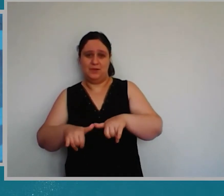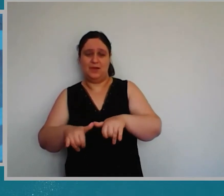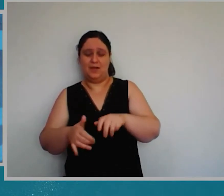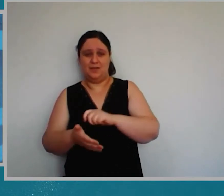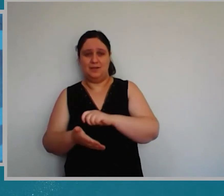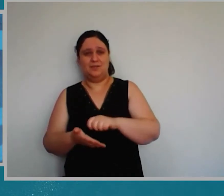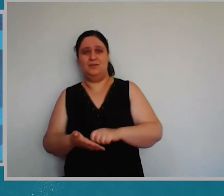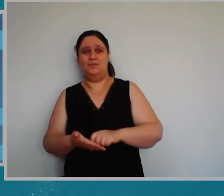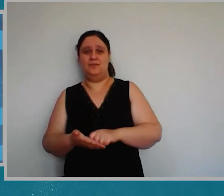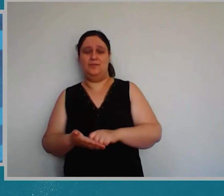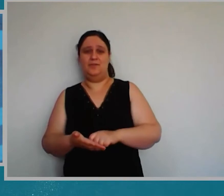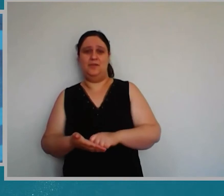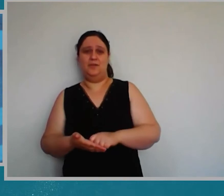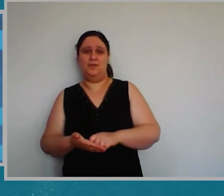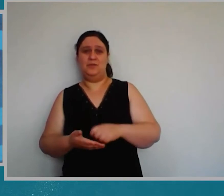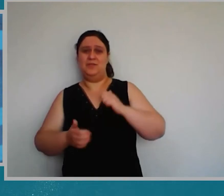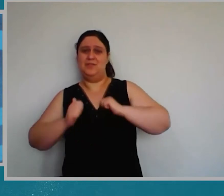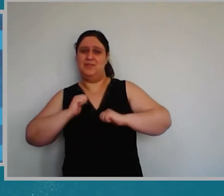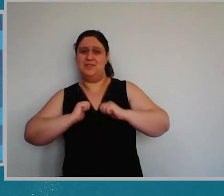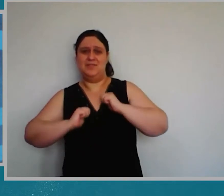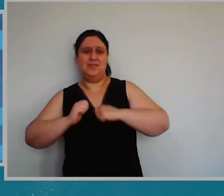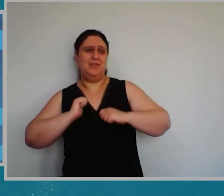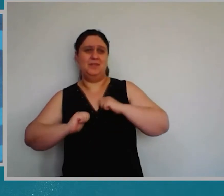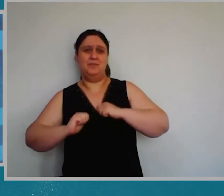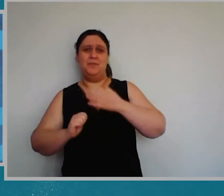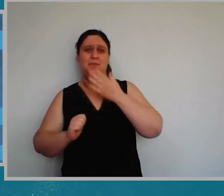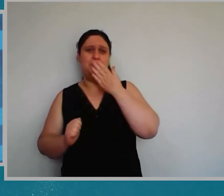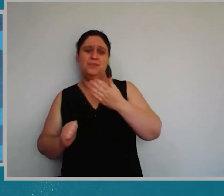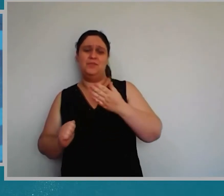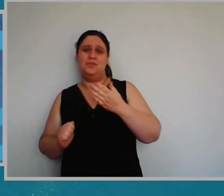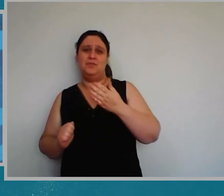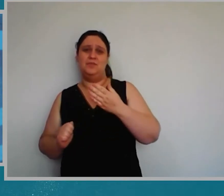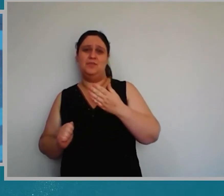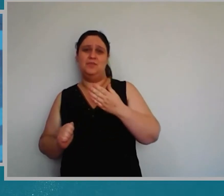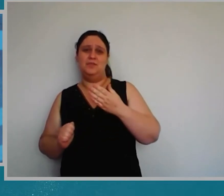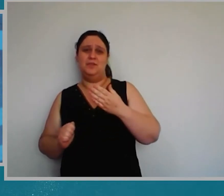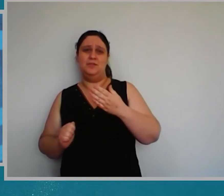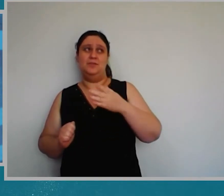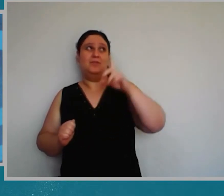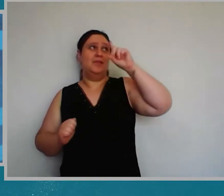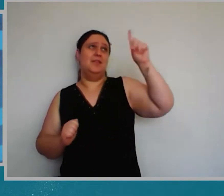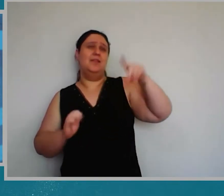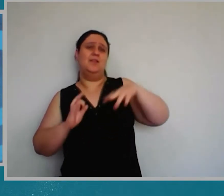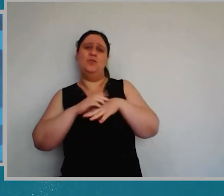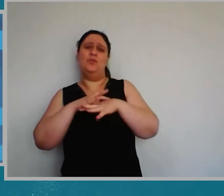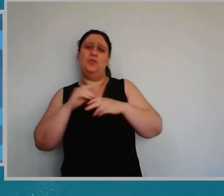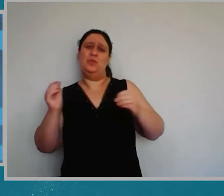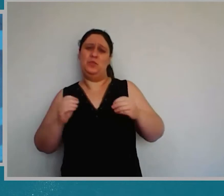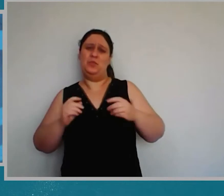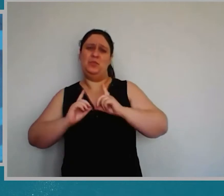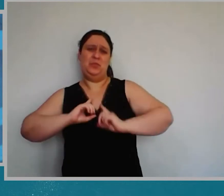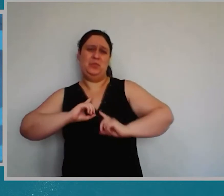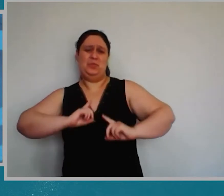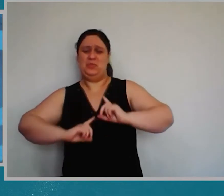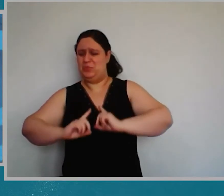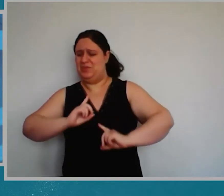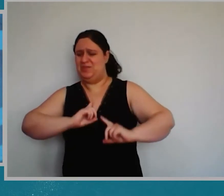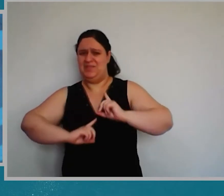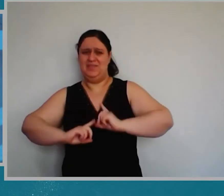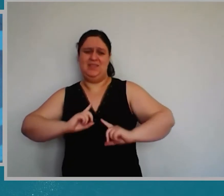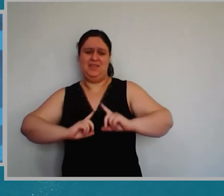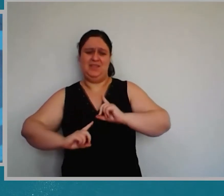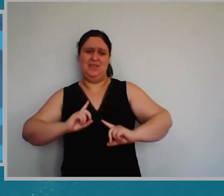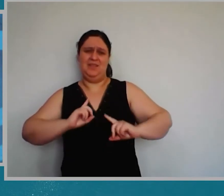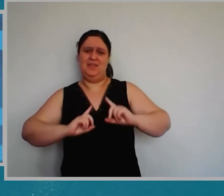para que Deus cure a sua maldita depressão e a ansiedade, e ela pôs no final,